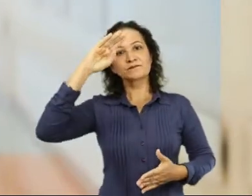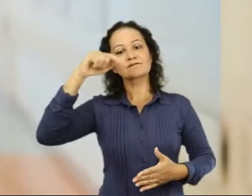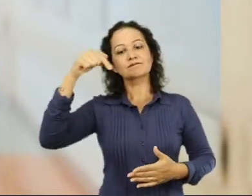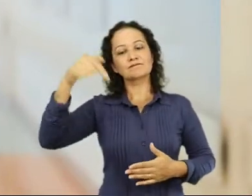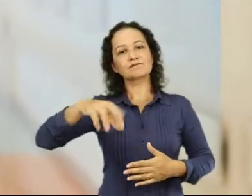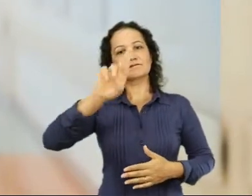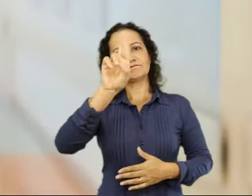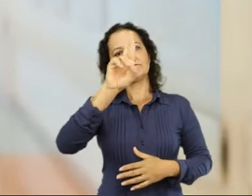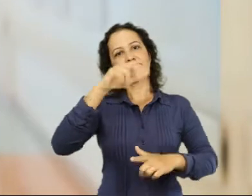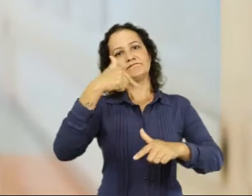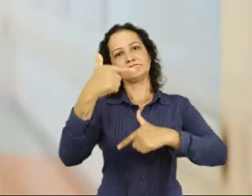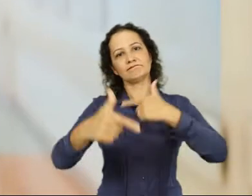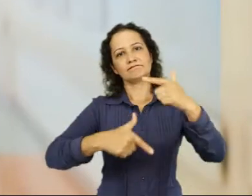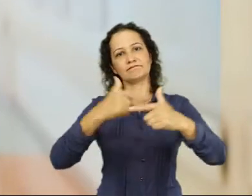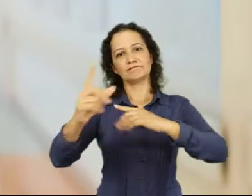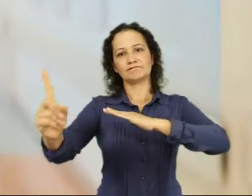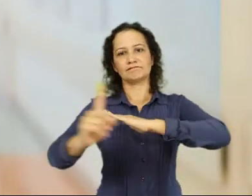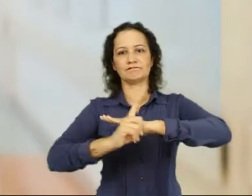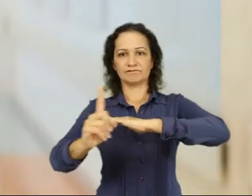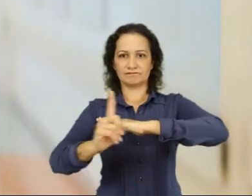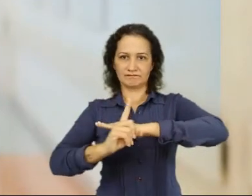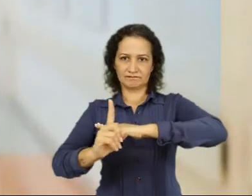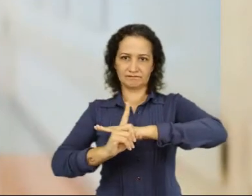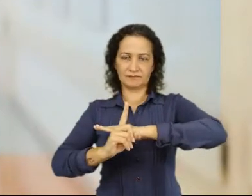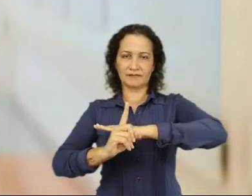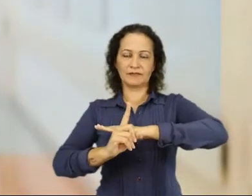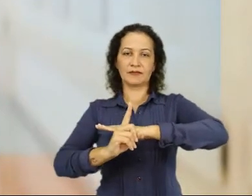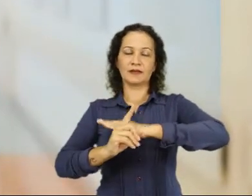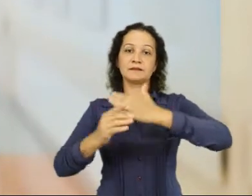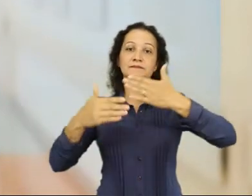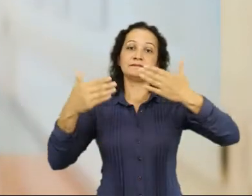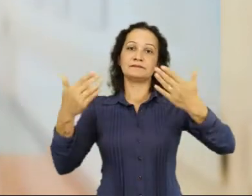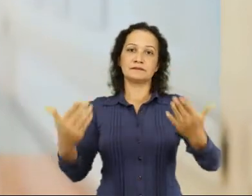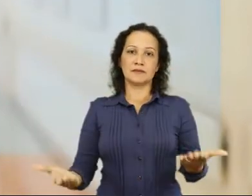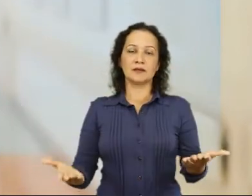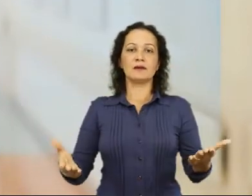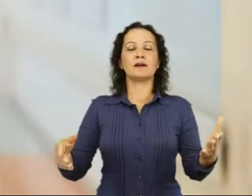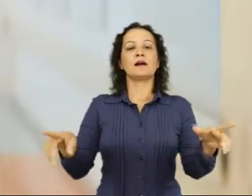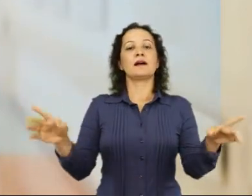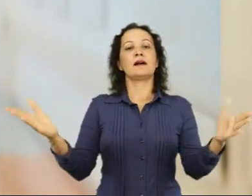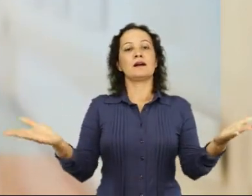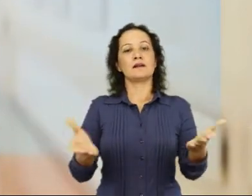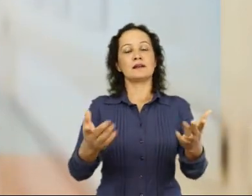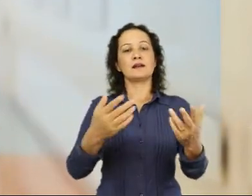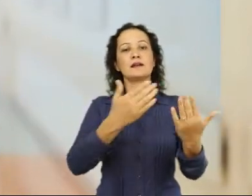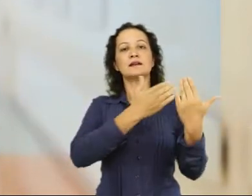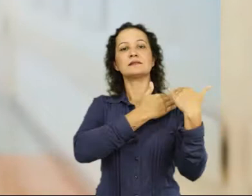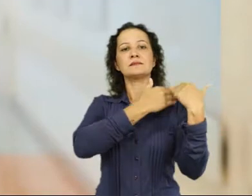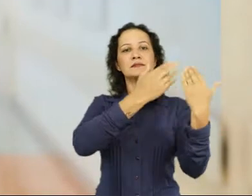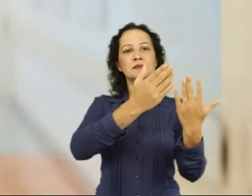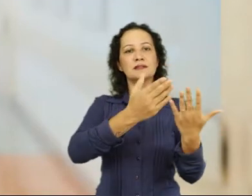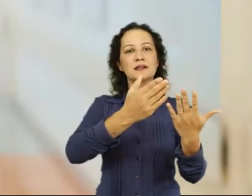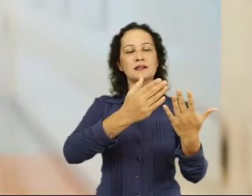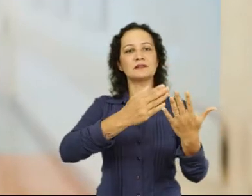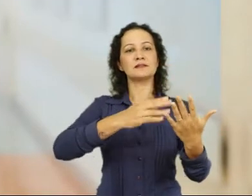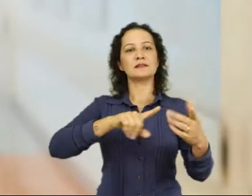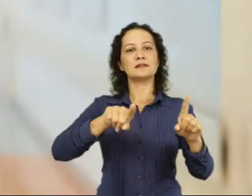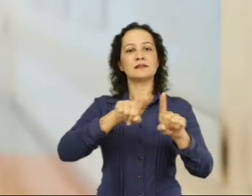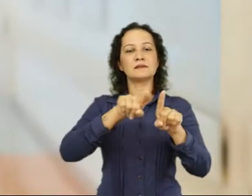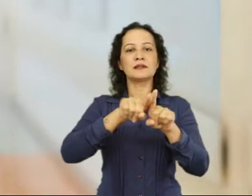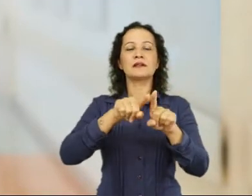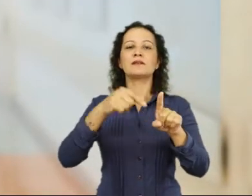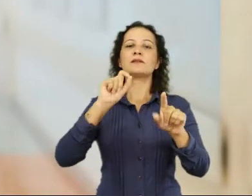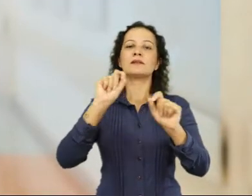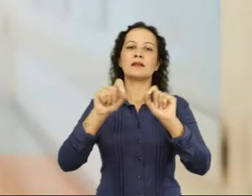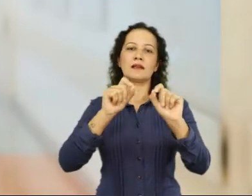para justamente fazer o atendimento à população. Nesse sentido, as responsabilidades, elas estão também previstas na